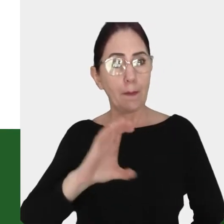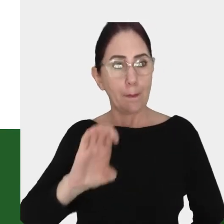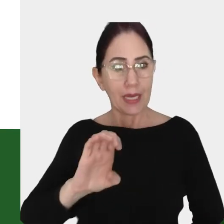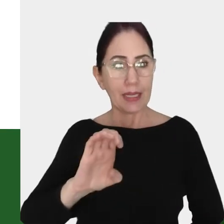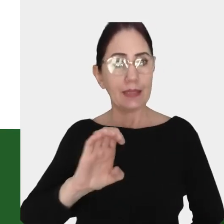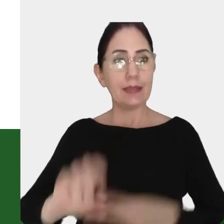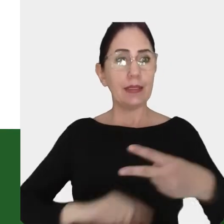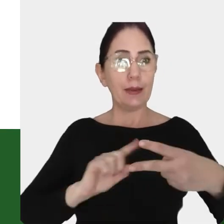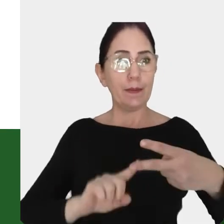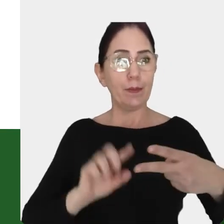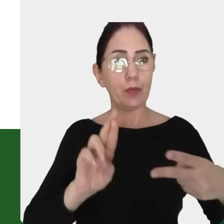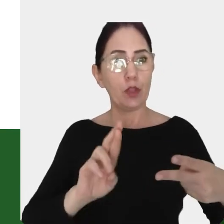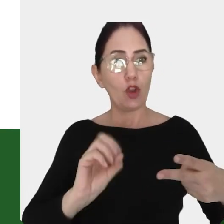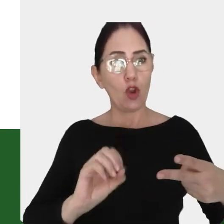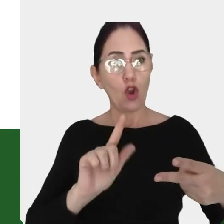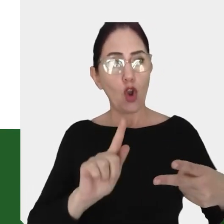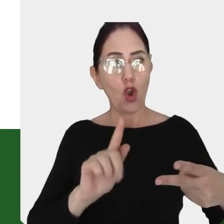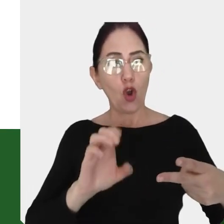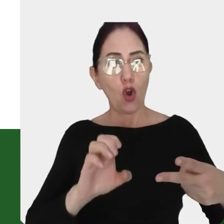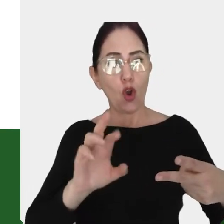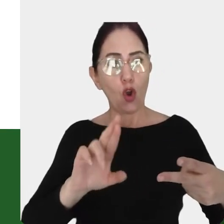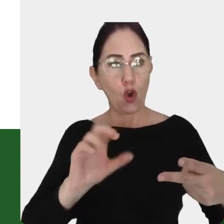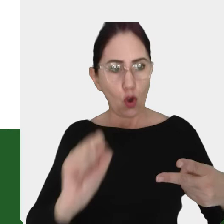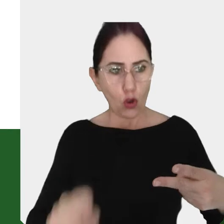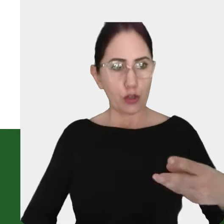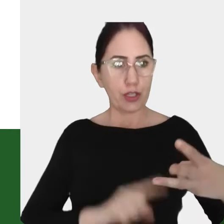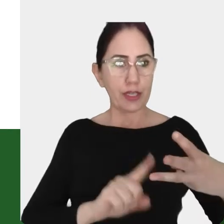Price, Rogers e Sharp.